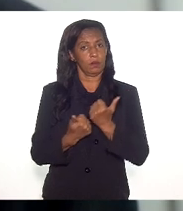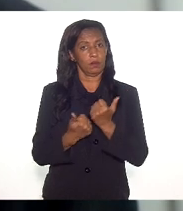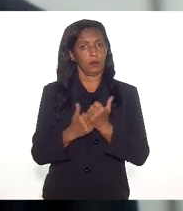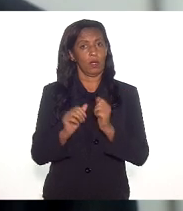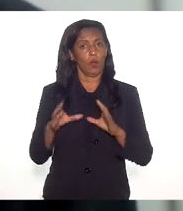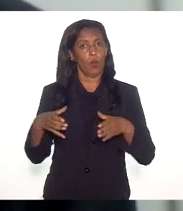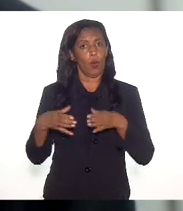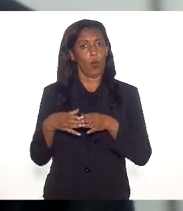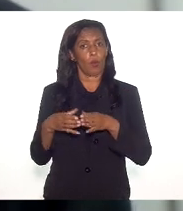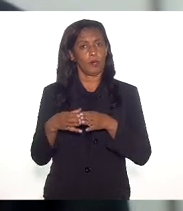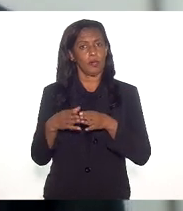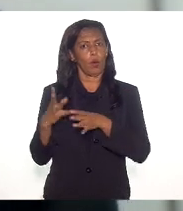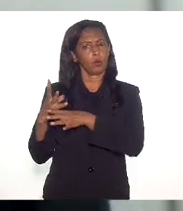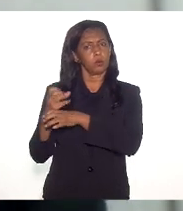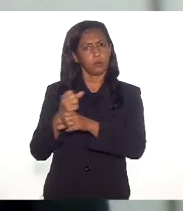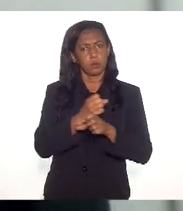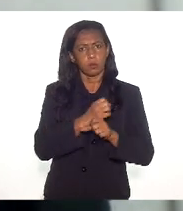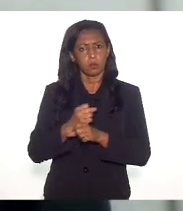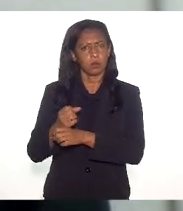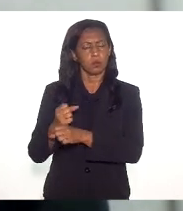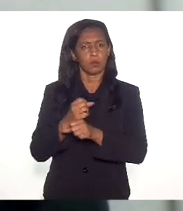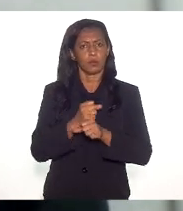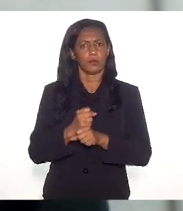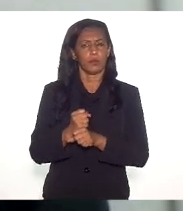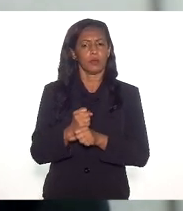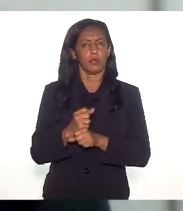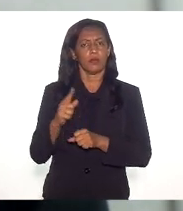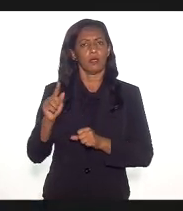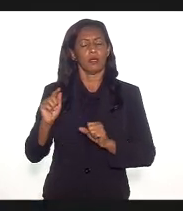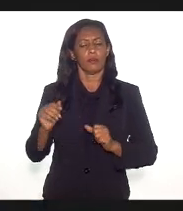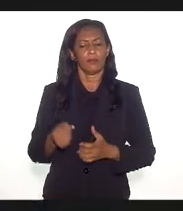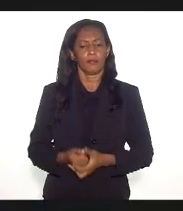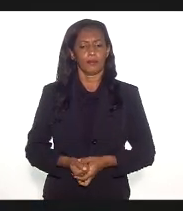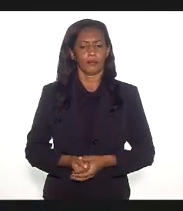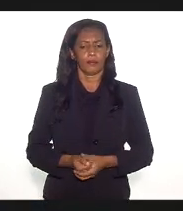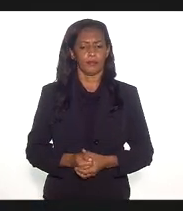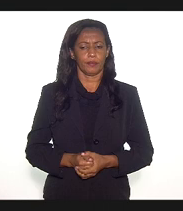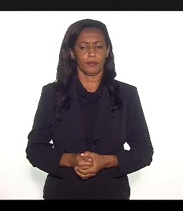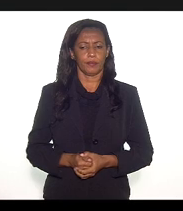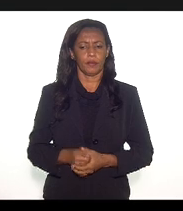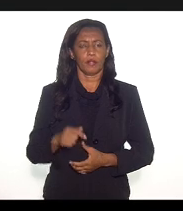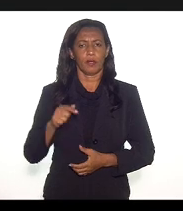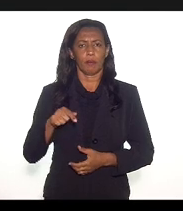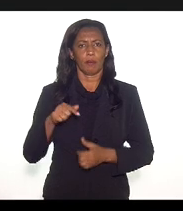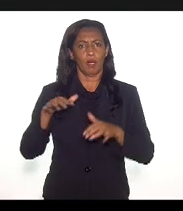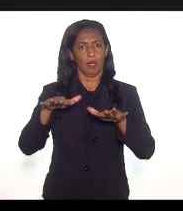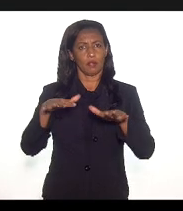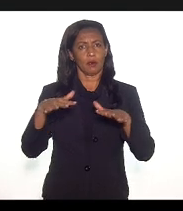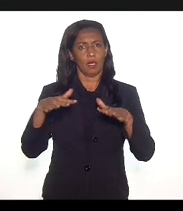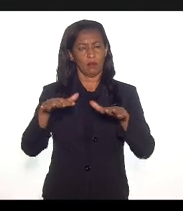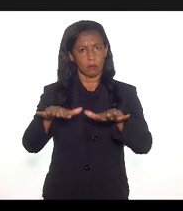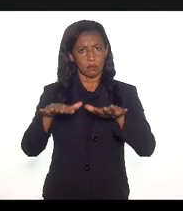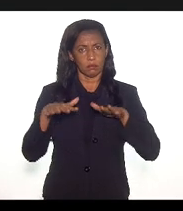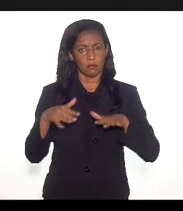de Tributação para a realização desta audiência